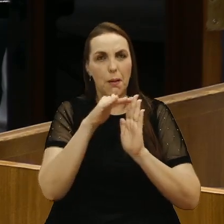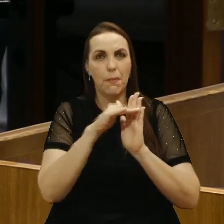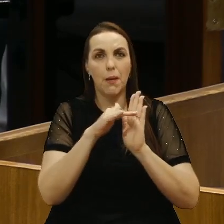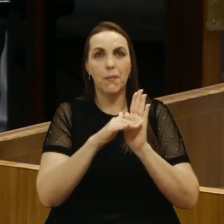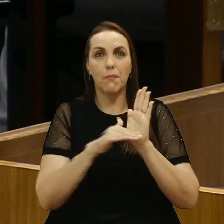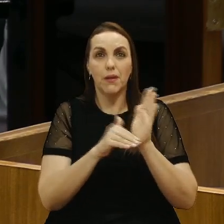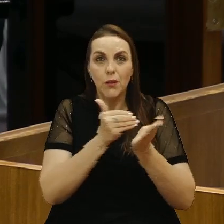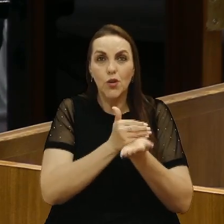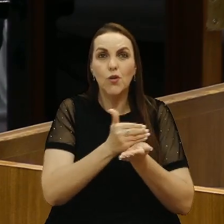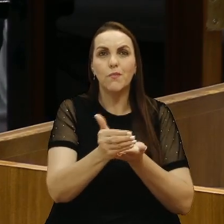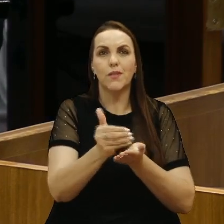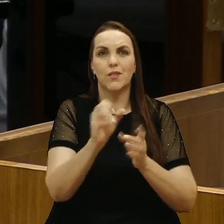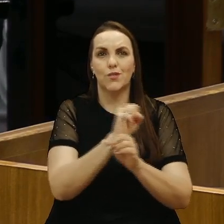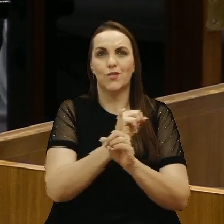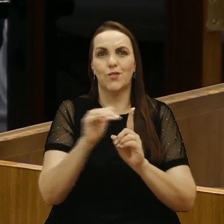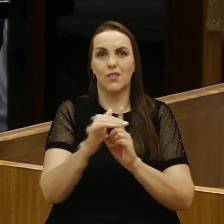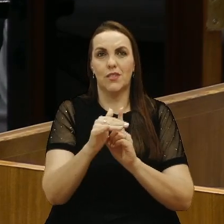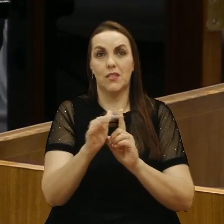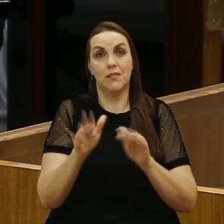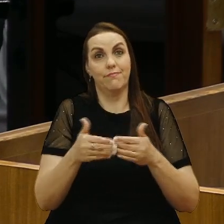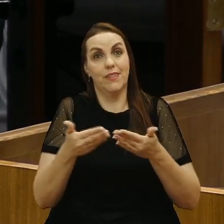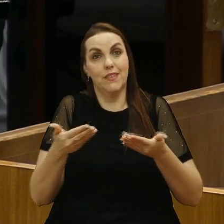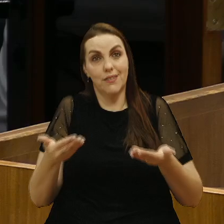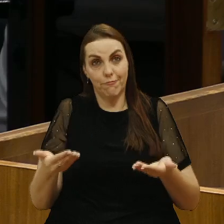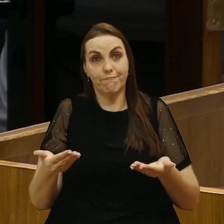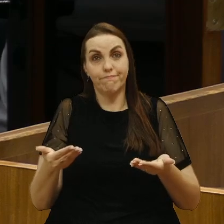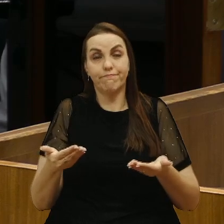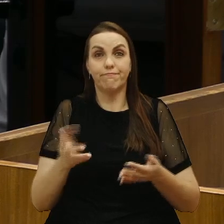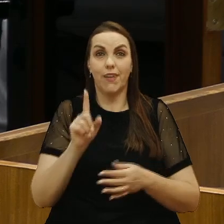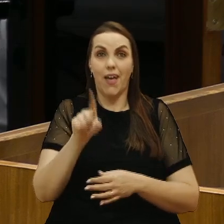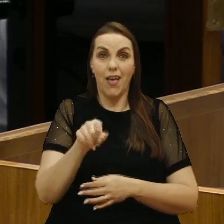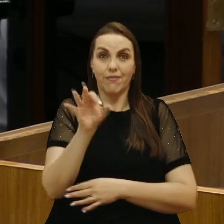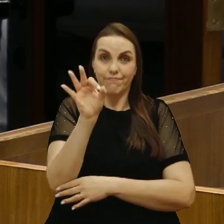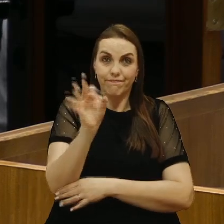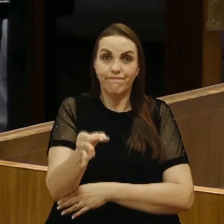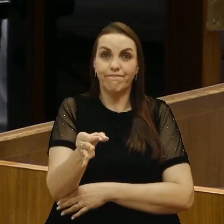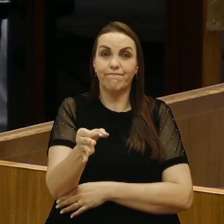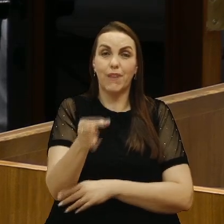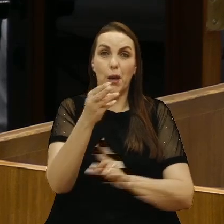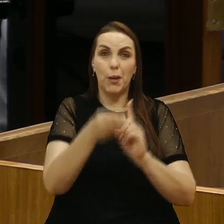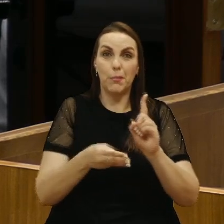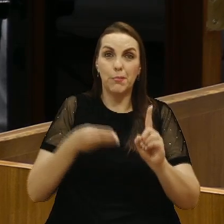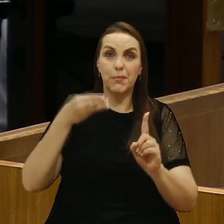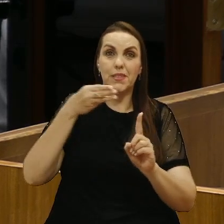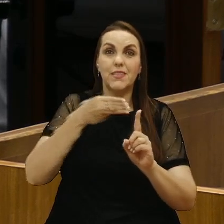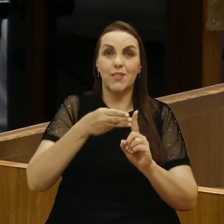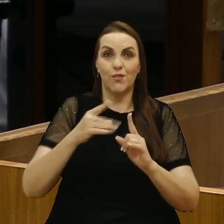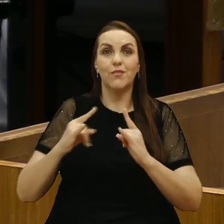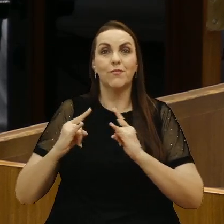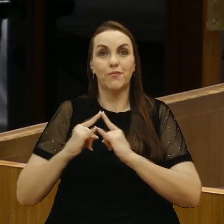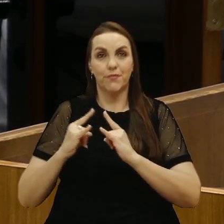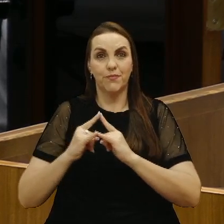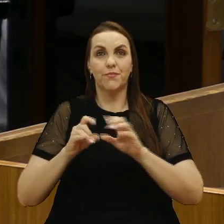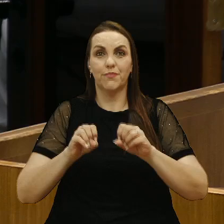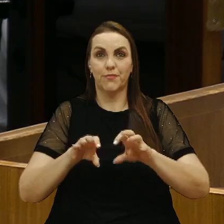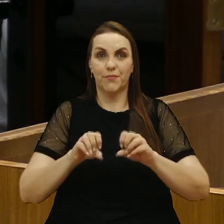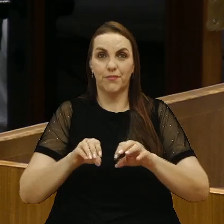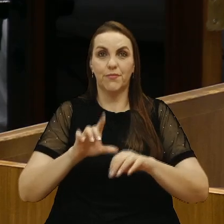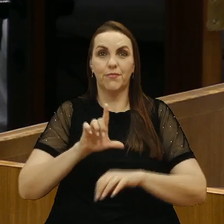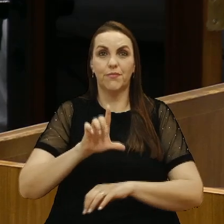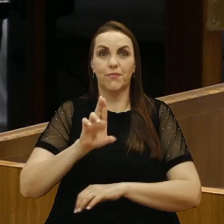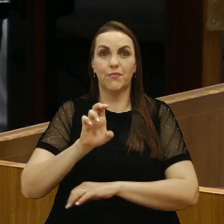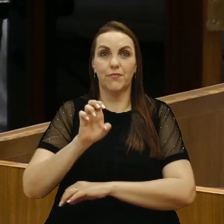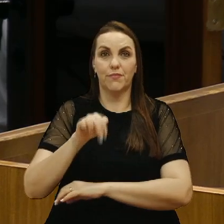nossa sociedade. Pois bem, esta é justamente a missão do Instituto Educacional